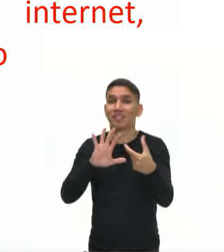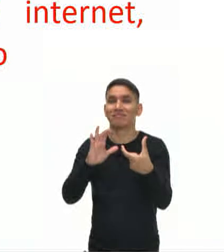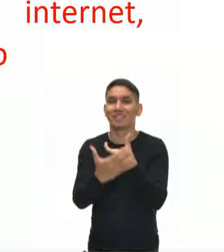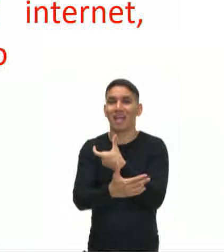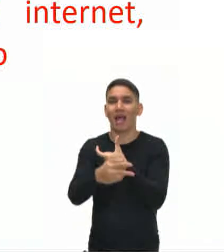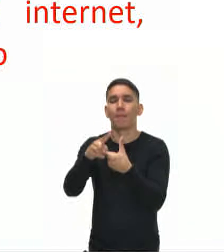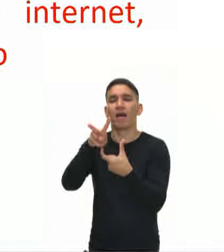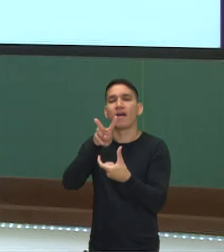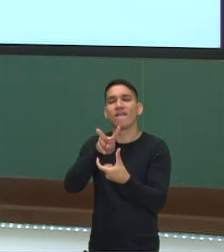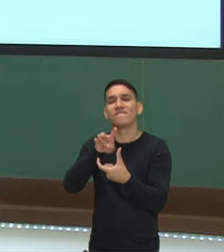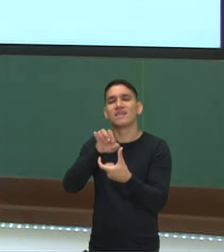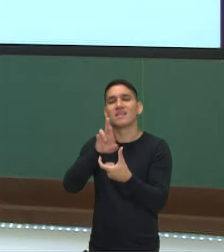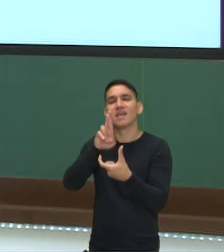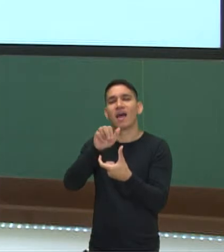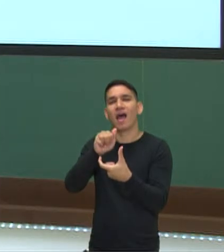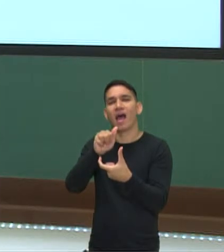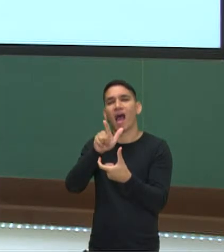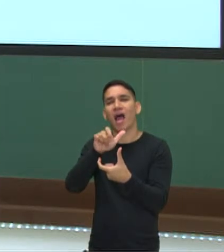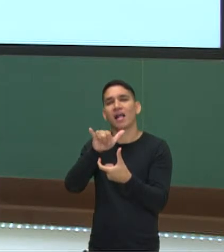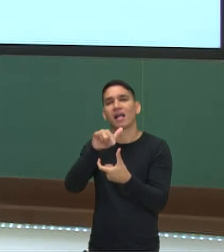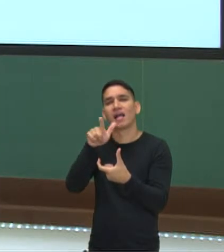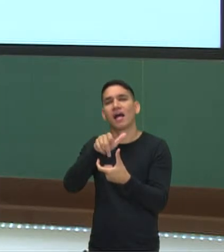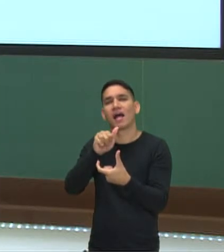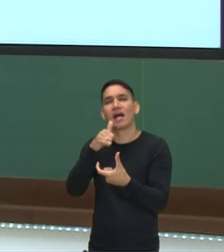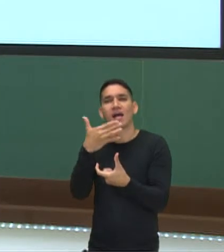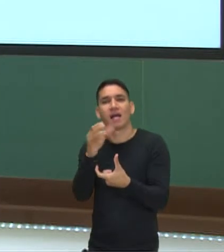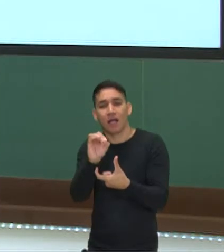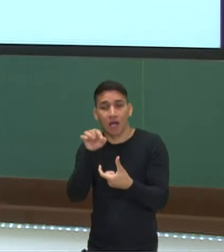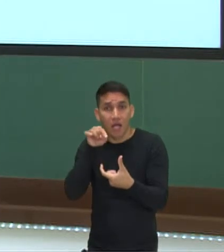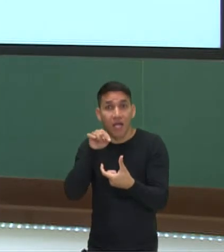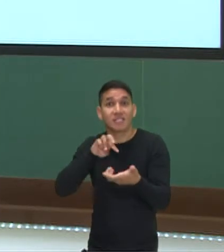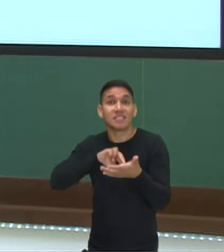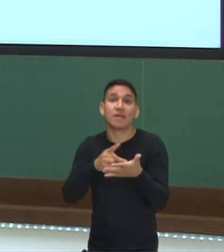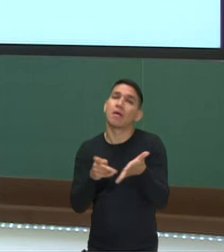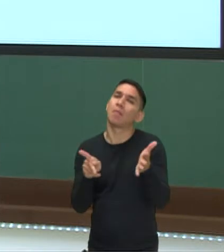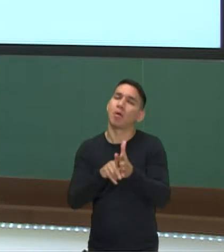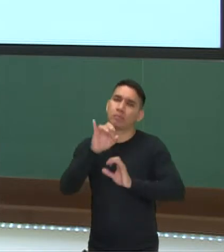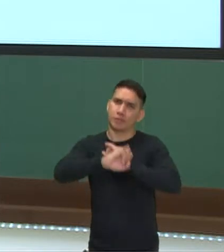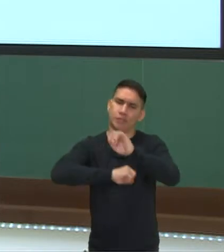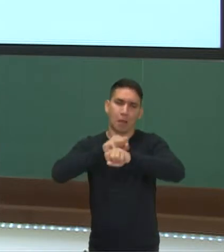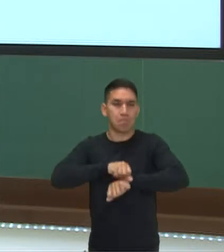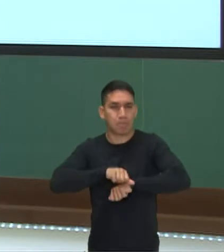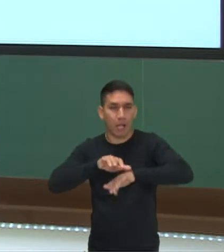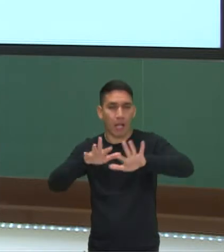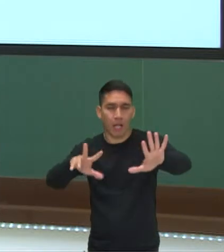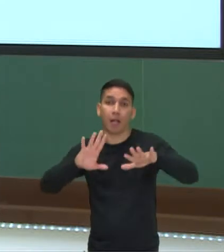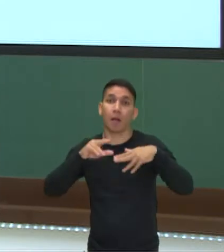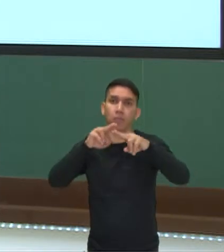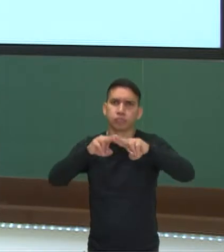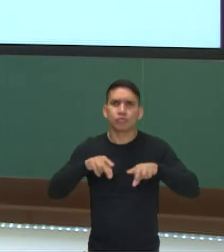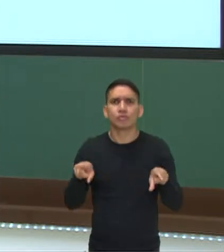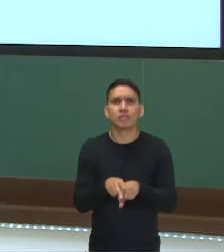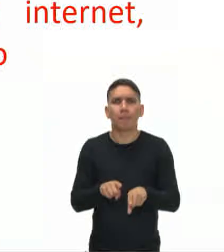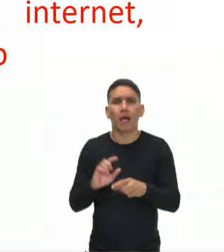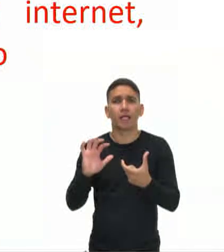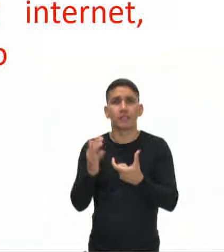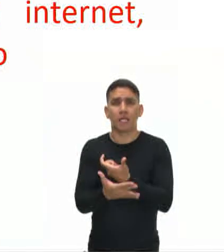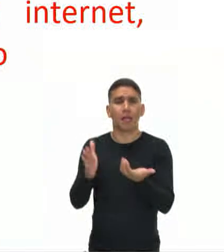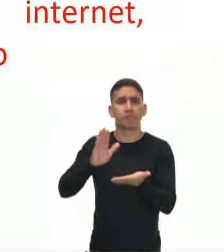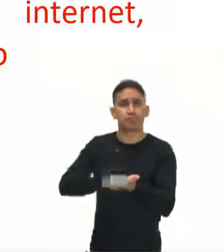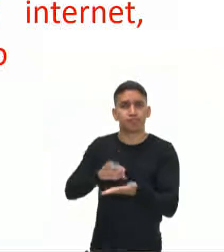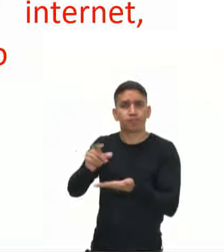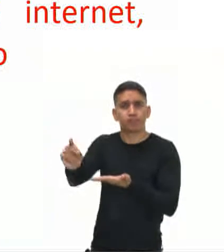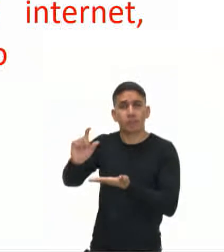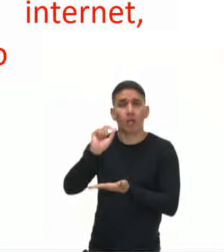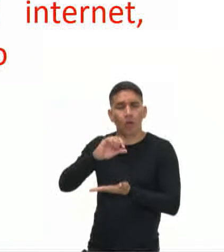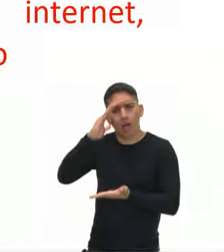sabemos que tudo que viraliza é viralizado na internet. E a expressão senso comum nos leva a